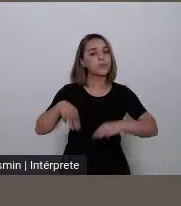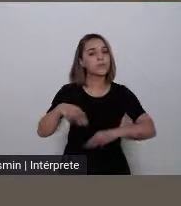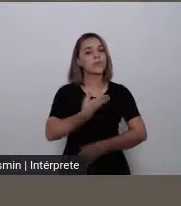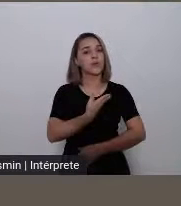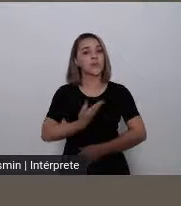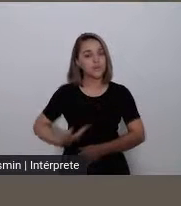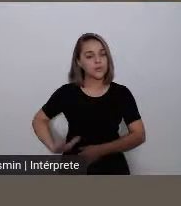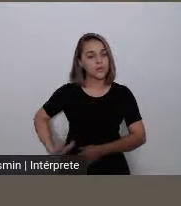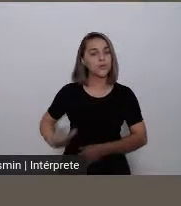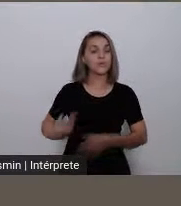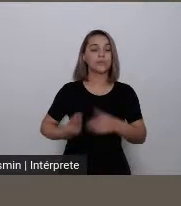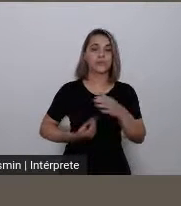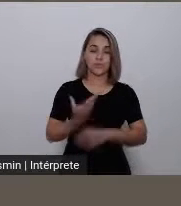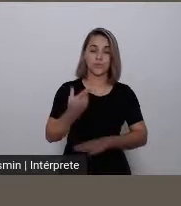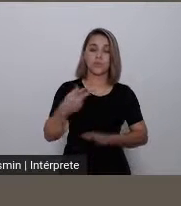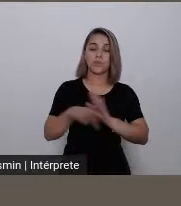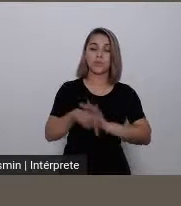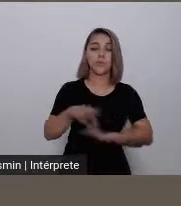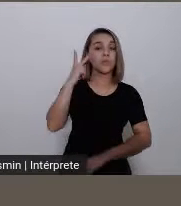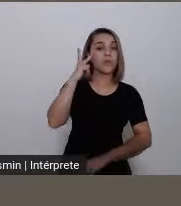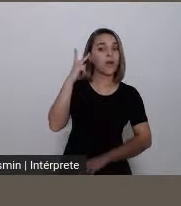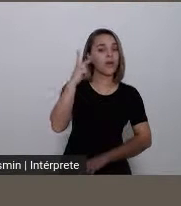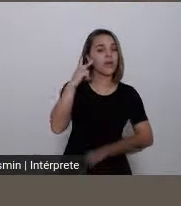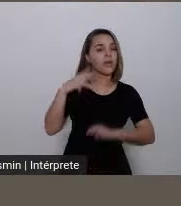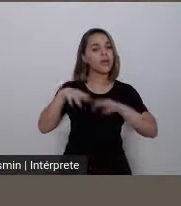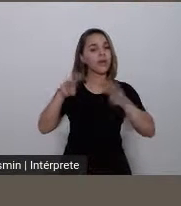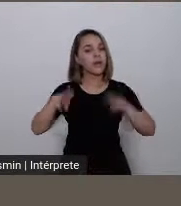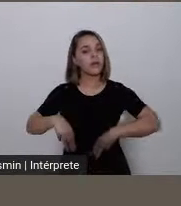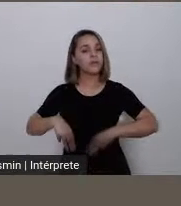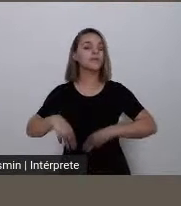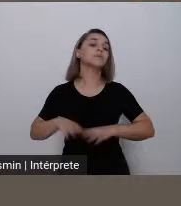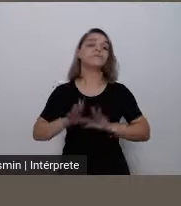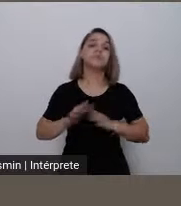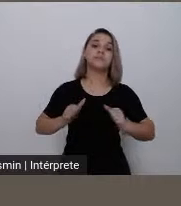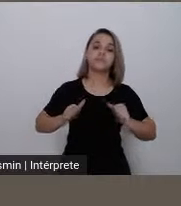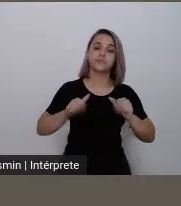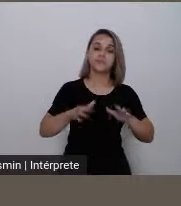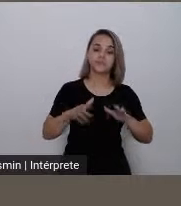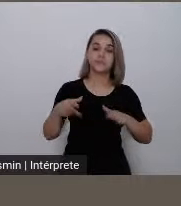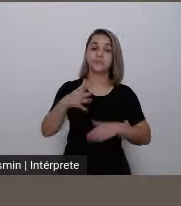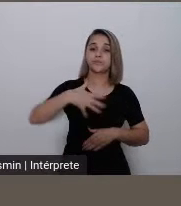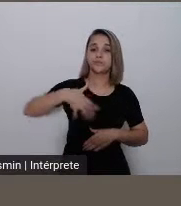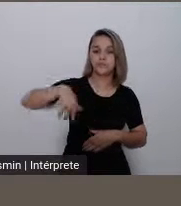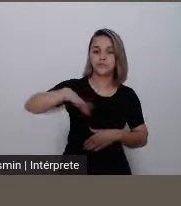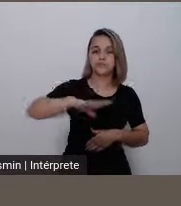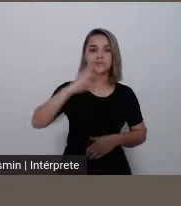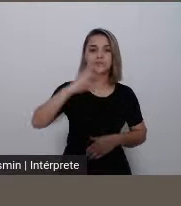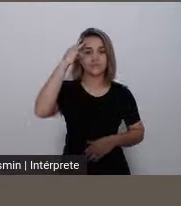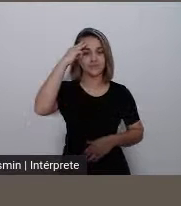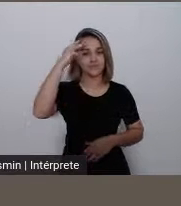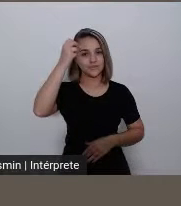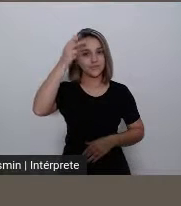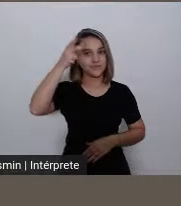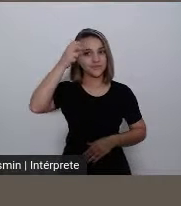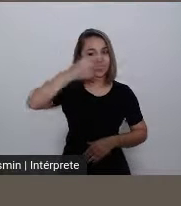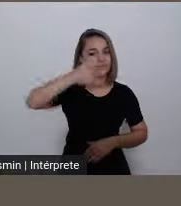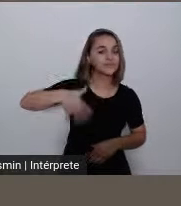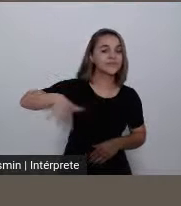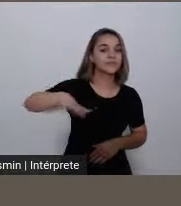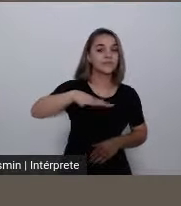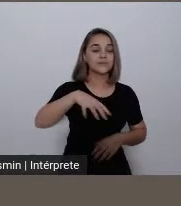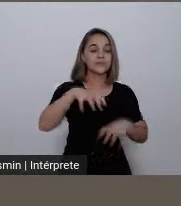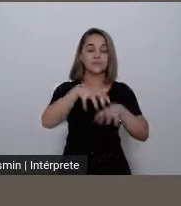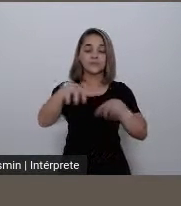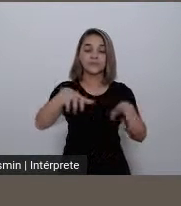constituía, como Museu Paulista, as ações mais estáveis do Estado voltadas para o campo da memória cultural regional. Em contraponto, o Museu de